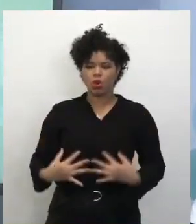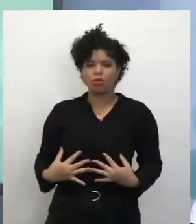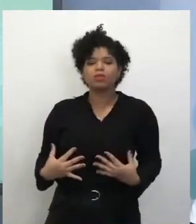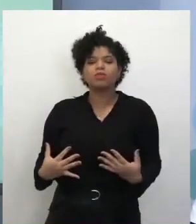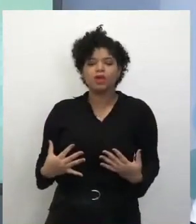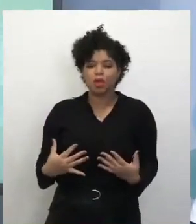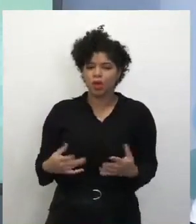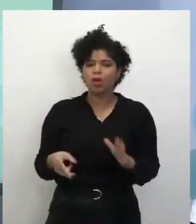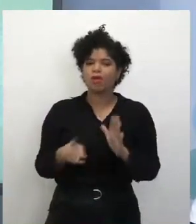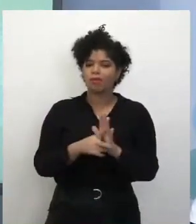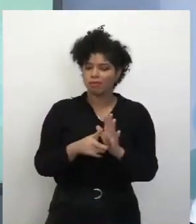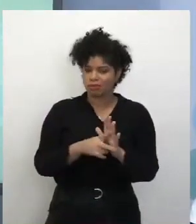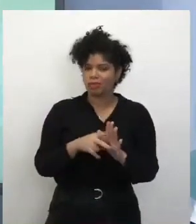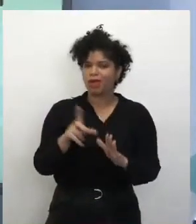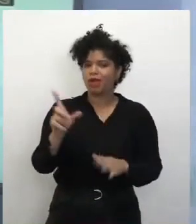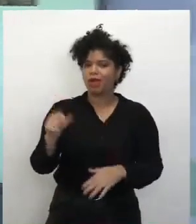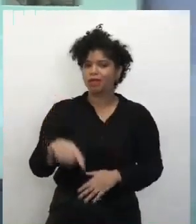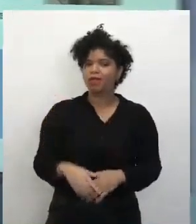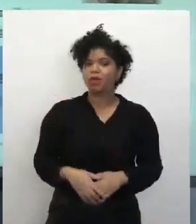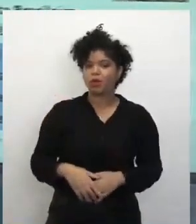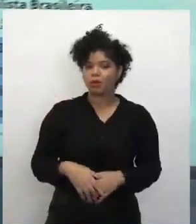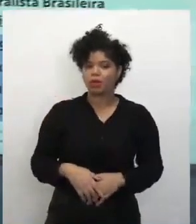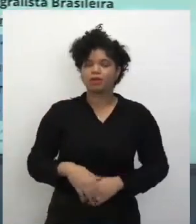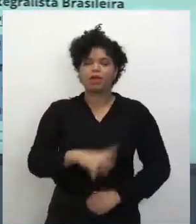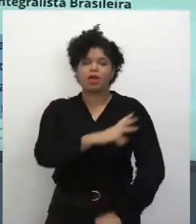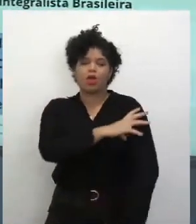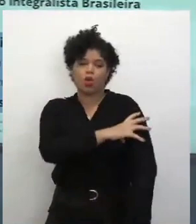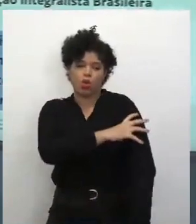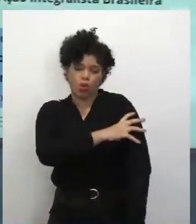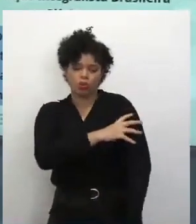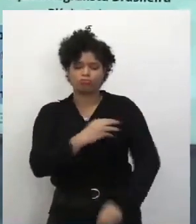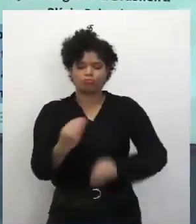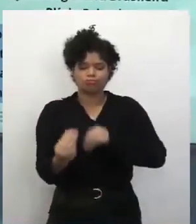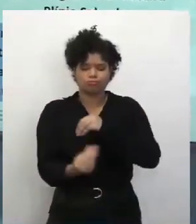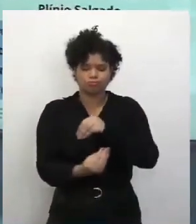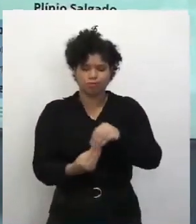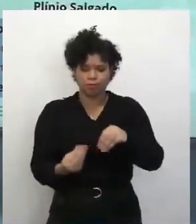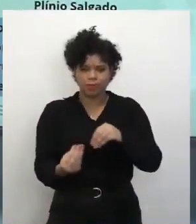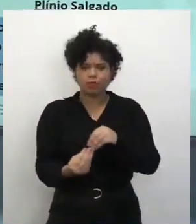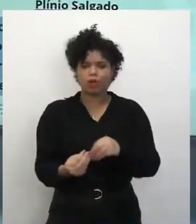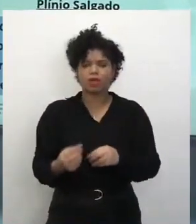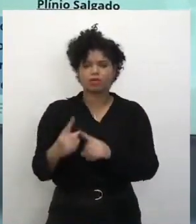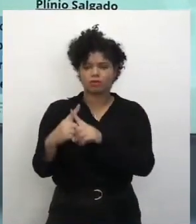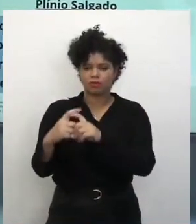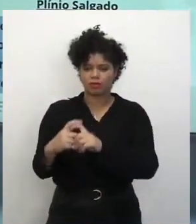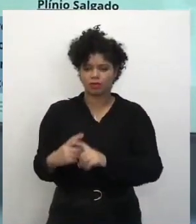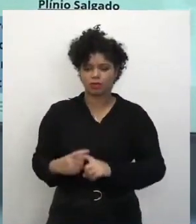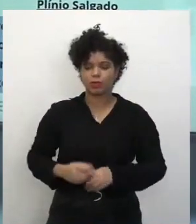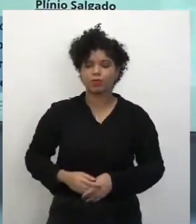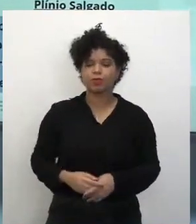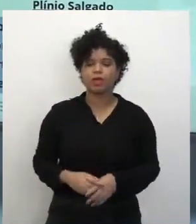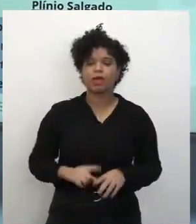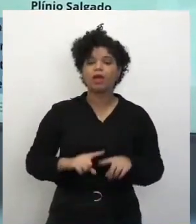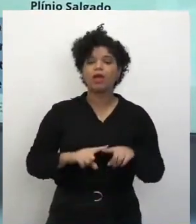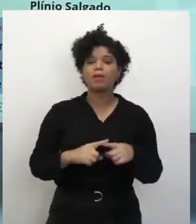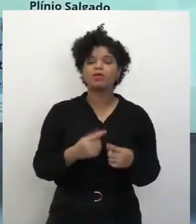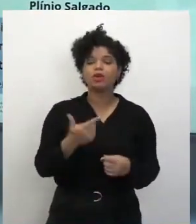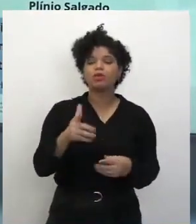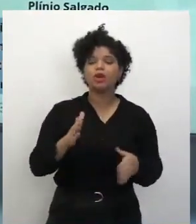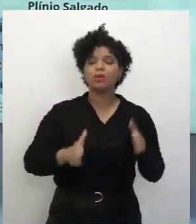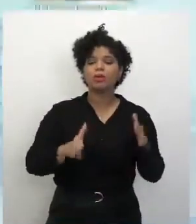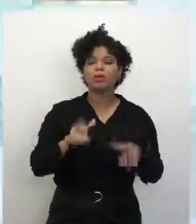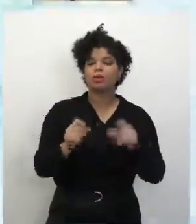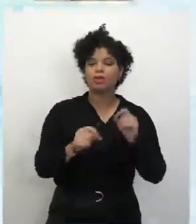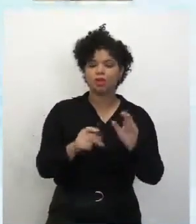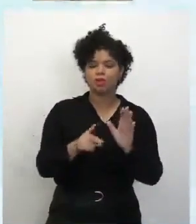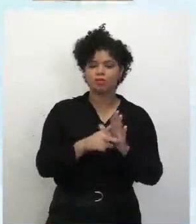que remete muito a questão nazi-fascista como que isso vai caminhar no curso do período